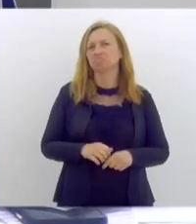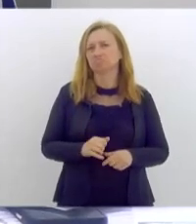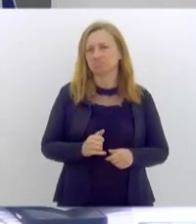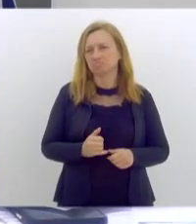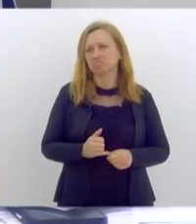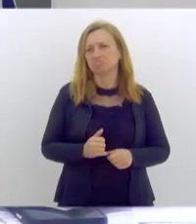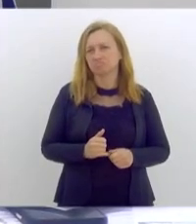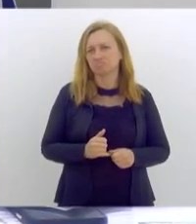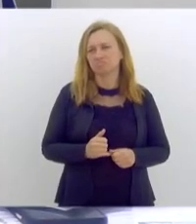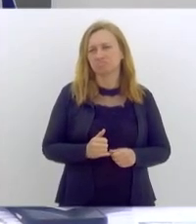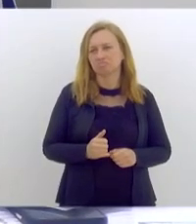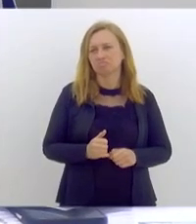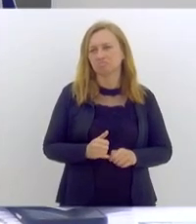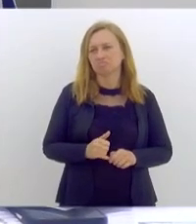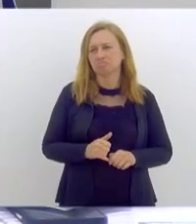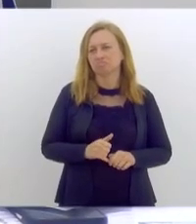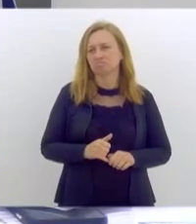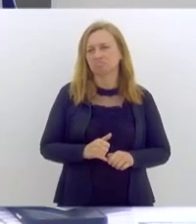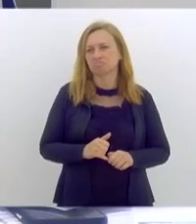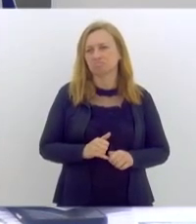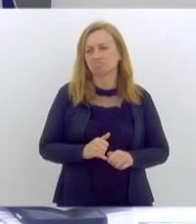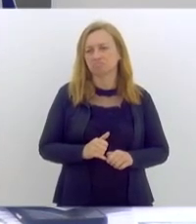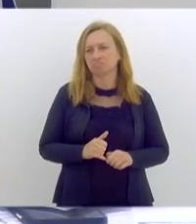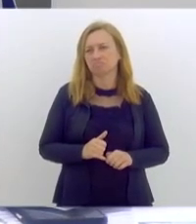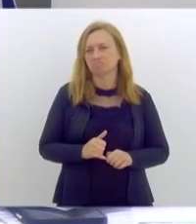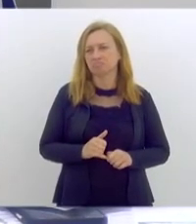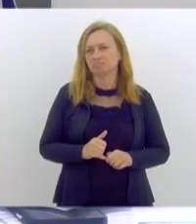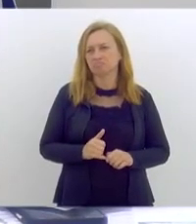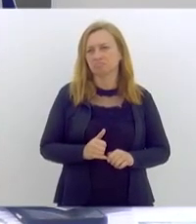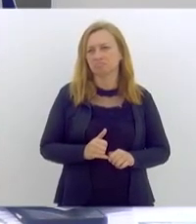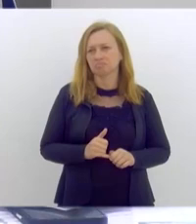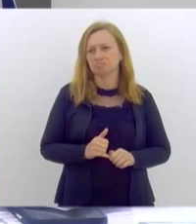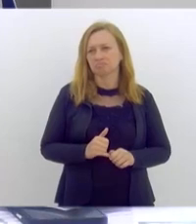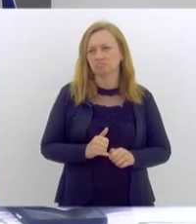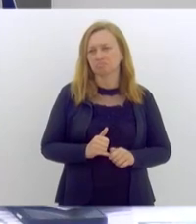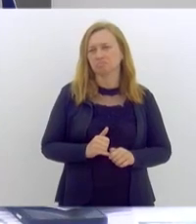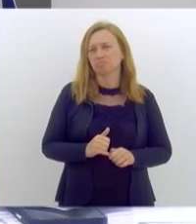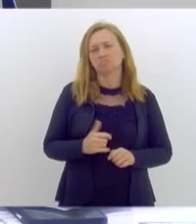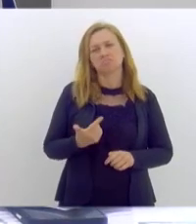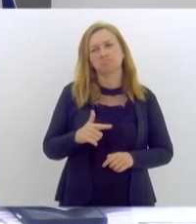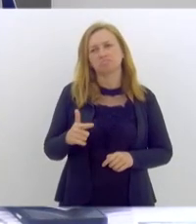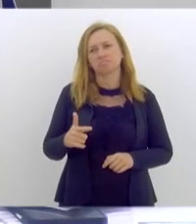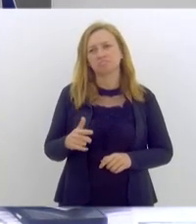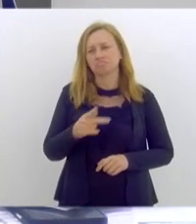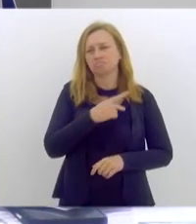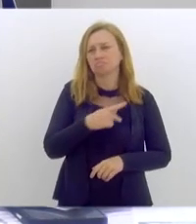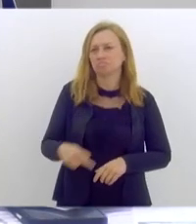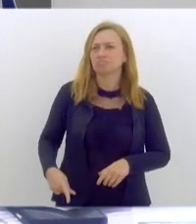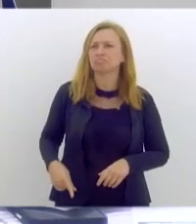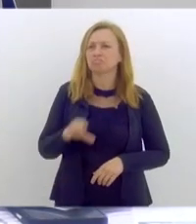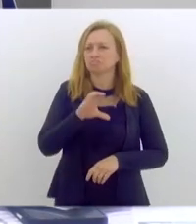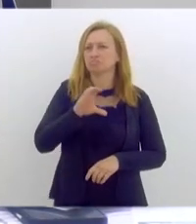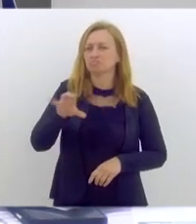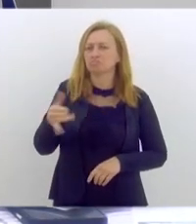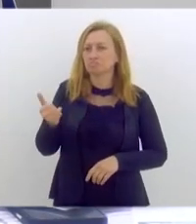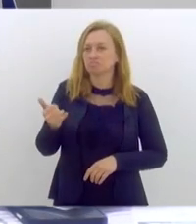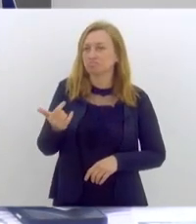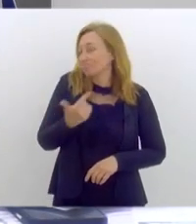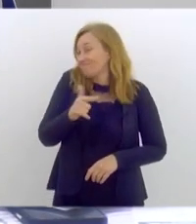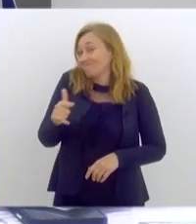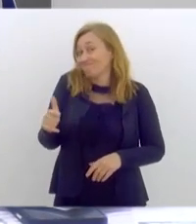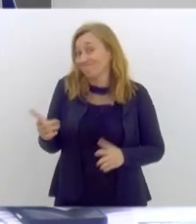Possivelmente se não tiver até lá presidente da ccj e não